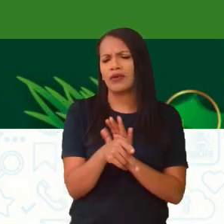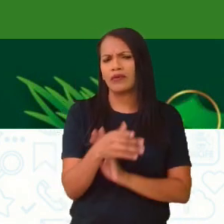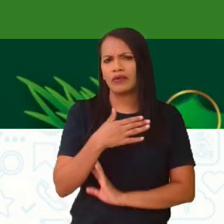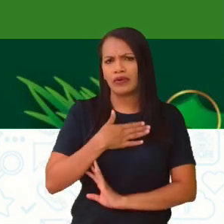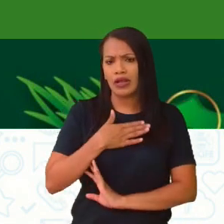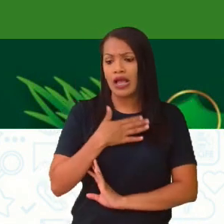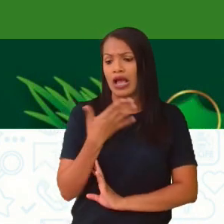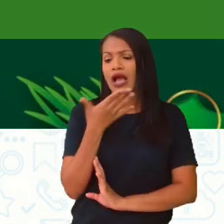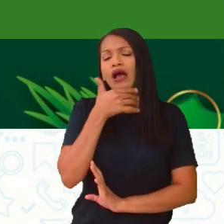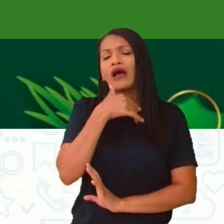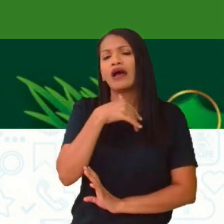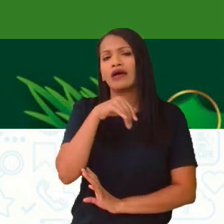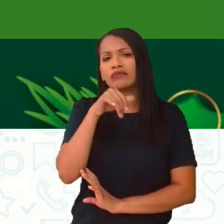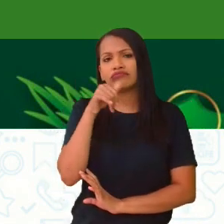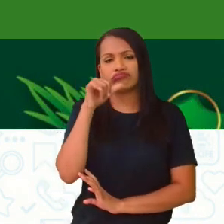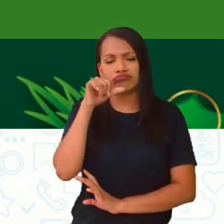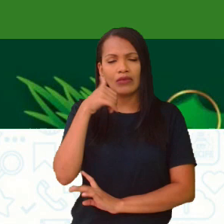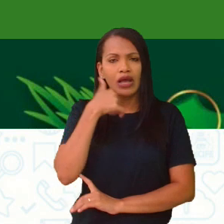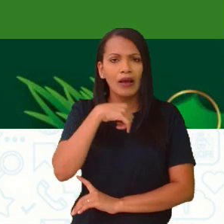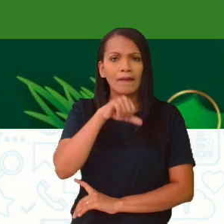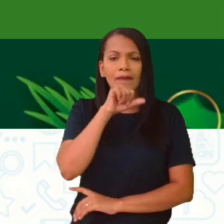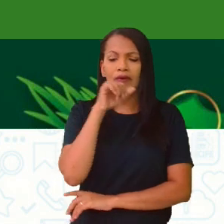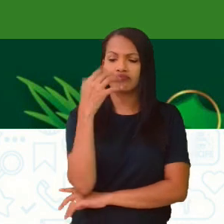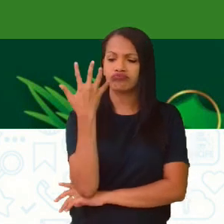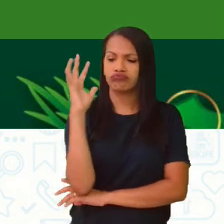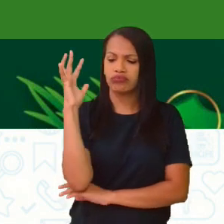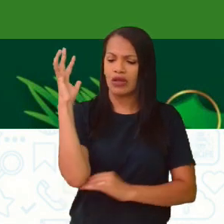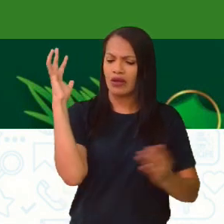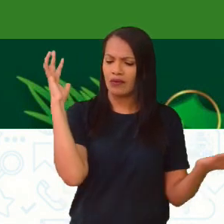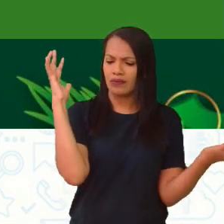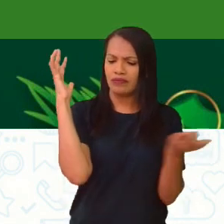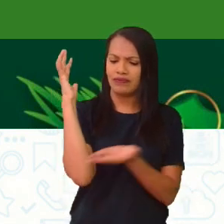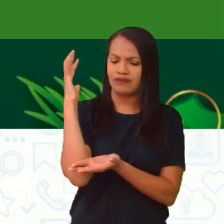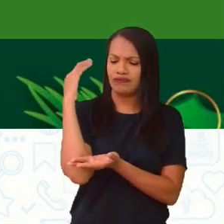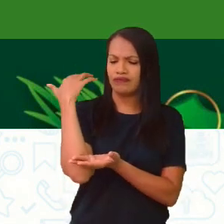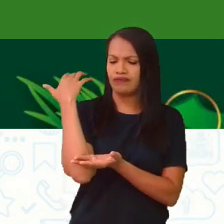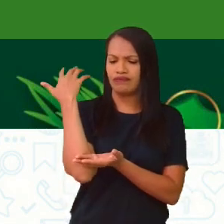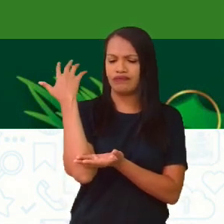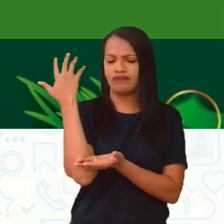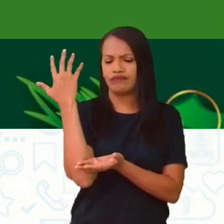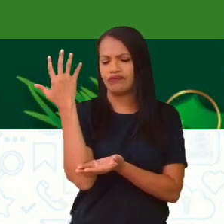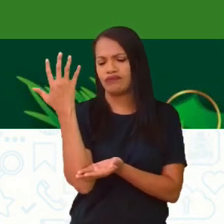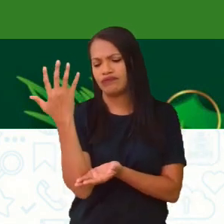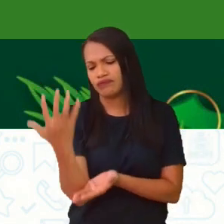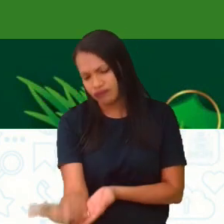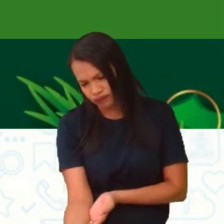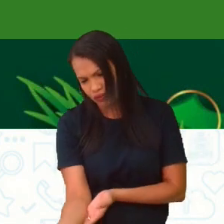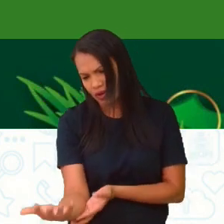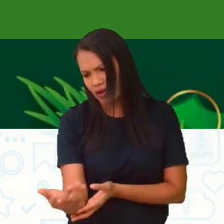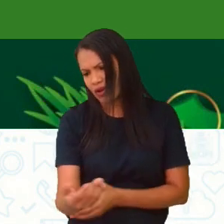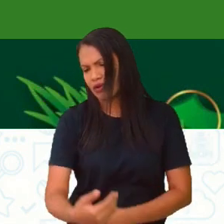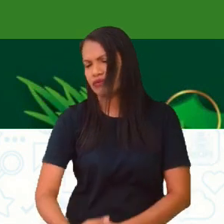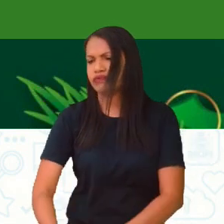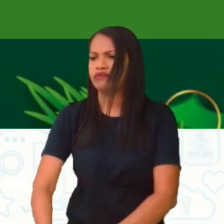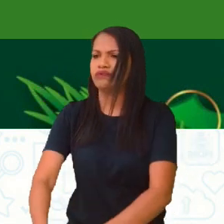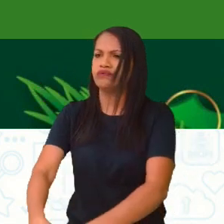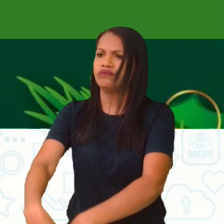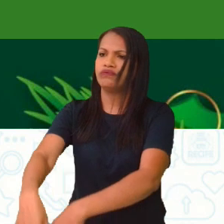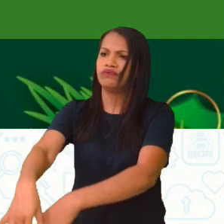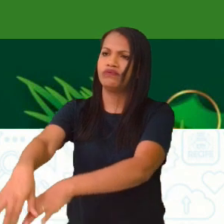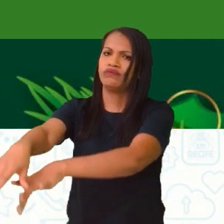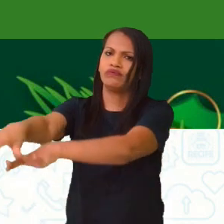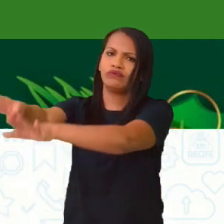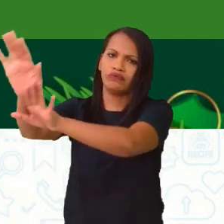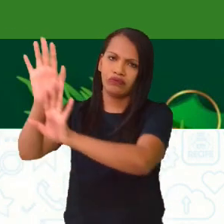é cortada, então elas são árvores naturais. A partir desse momento, a árvore-mãe acaba se afastando das